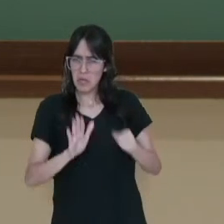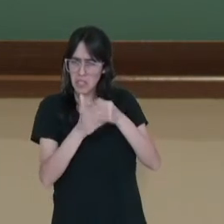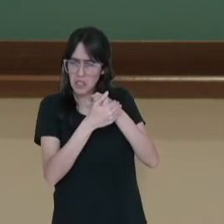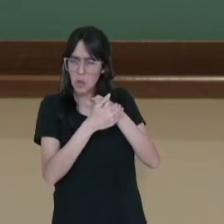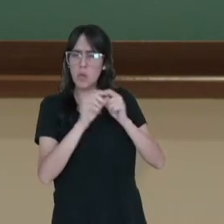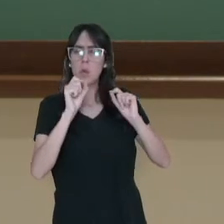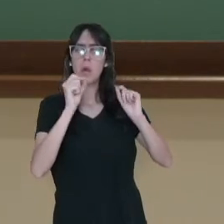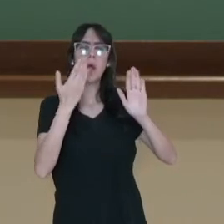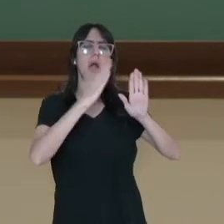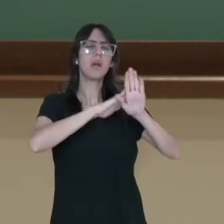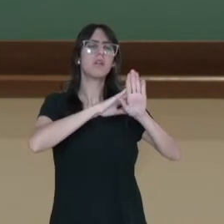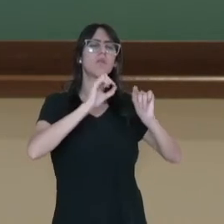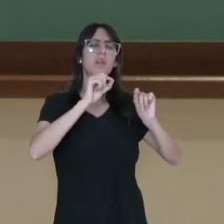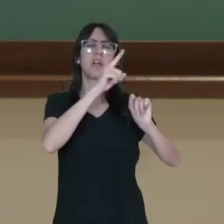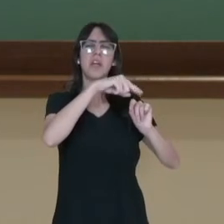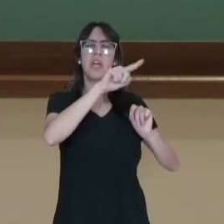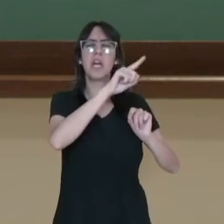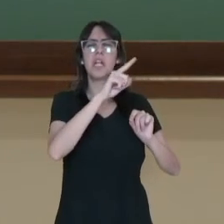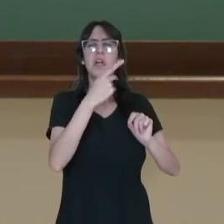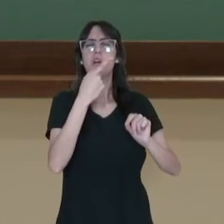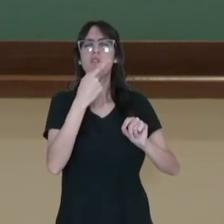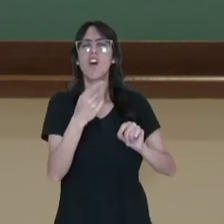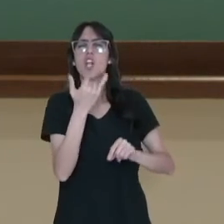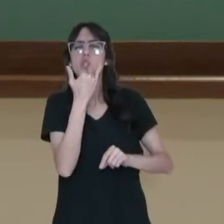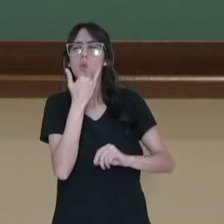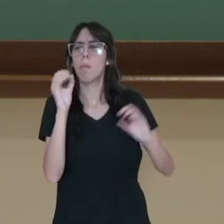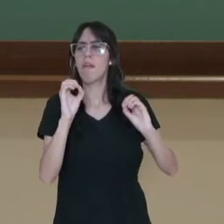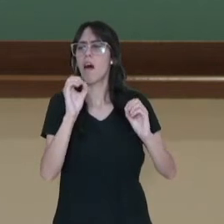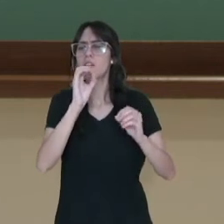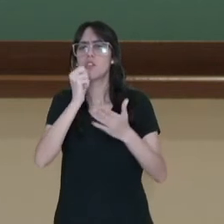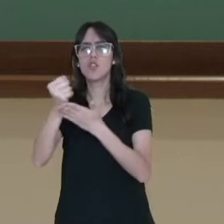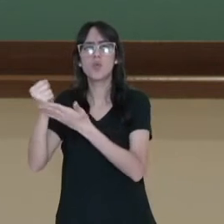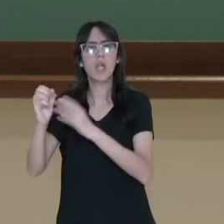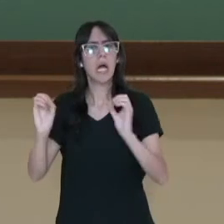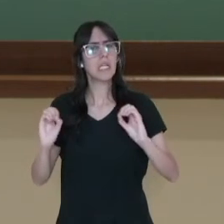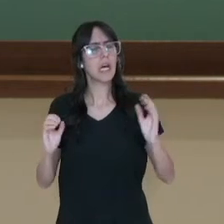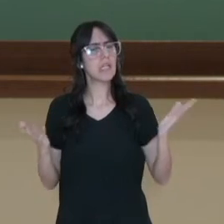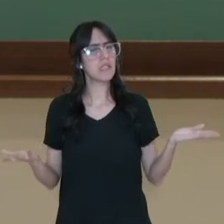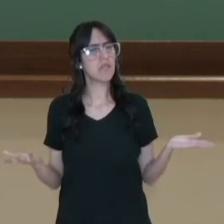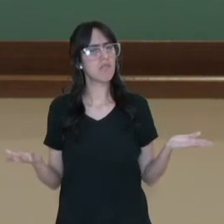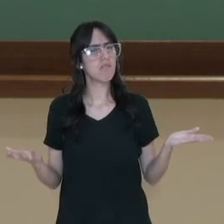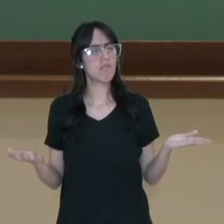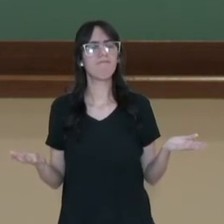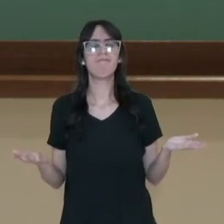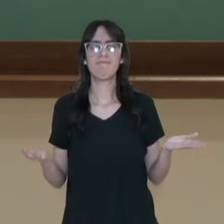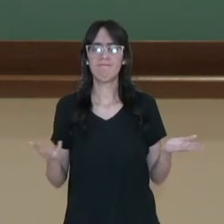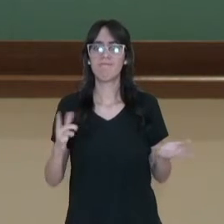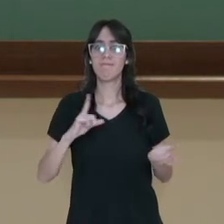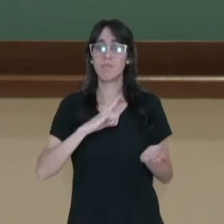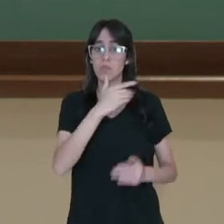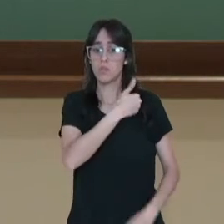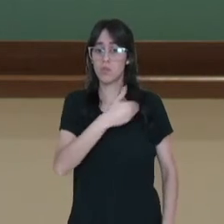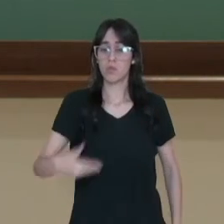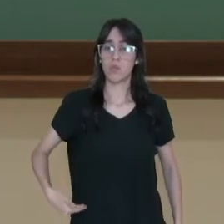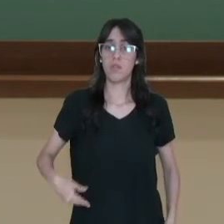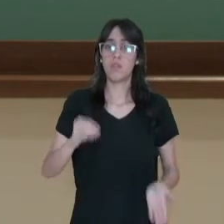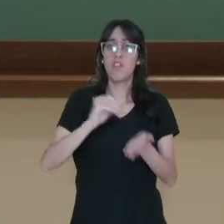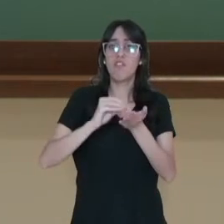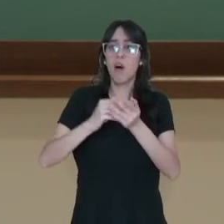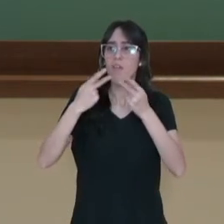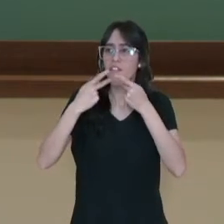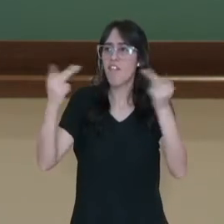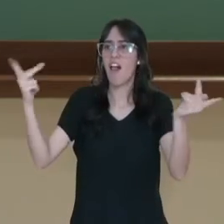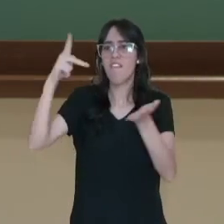demorar tanto tempo a admitir o acidente nuclear em Chernobyl? Então, essa falta de transparência foi mais um golpe aí